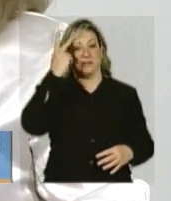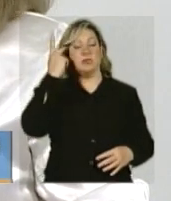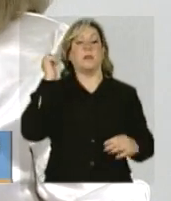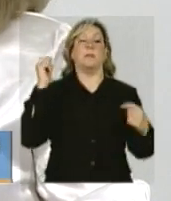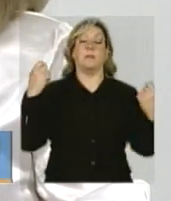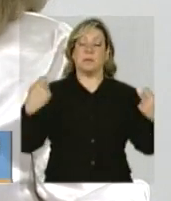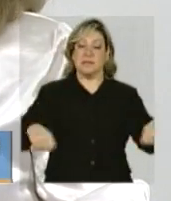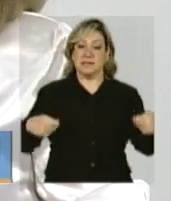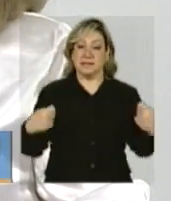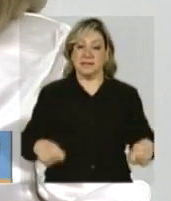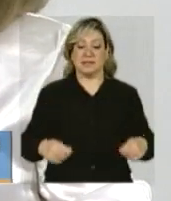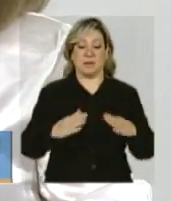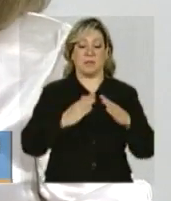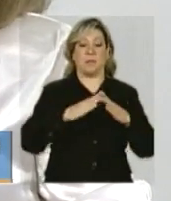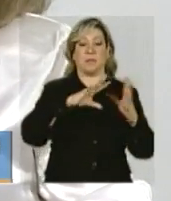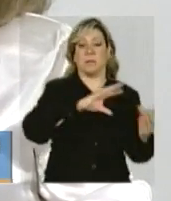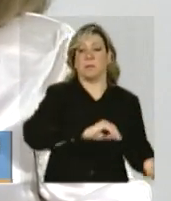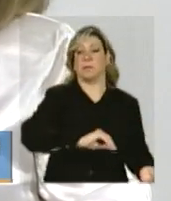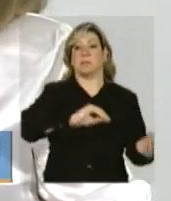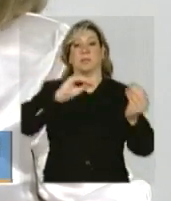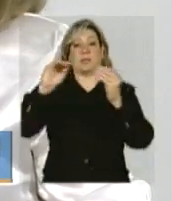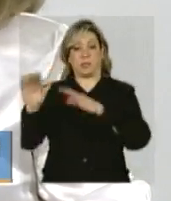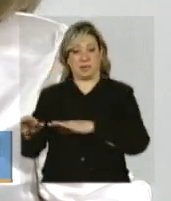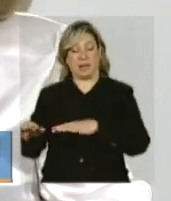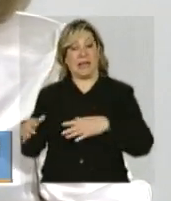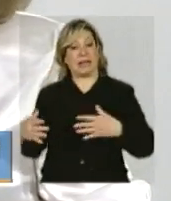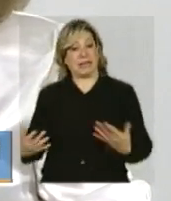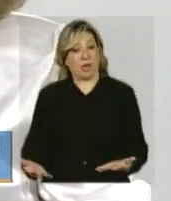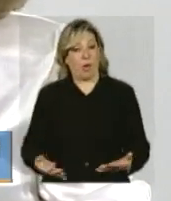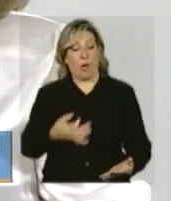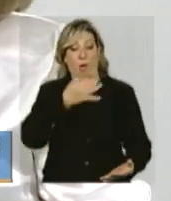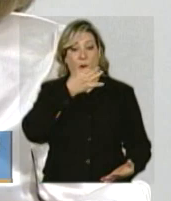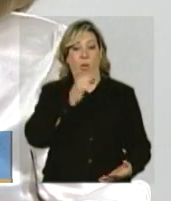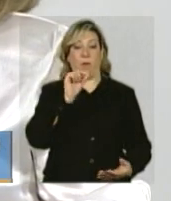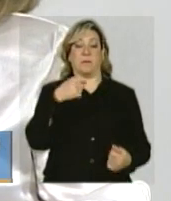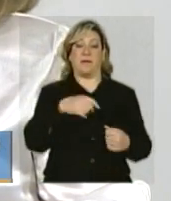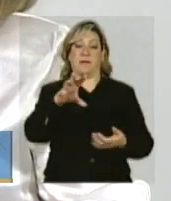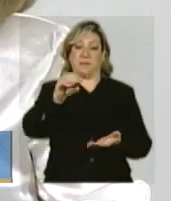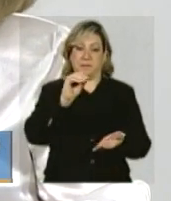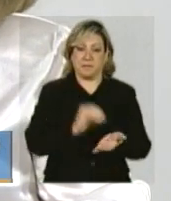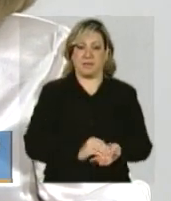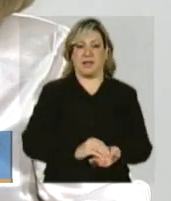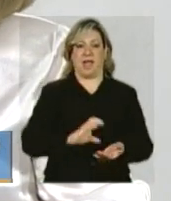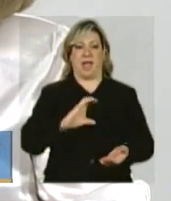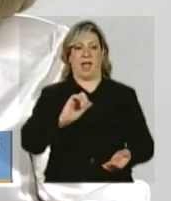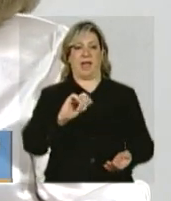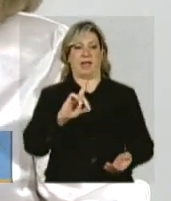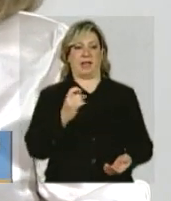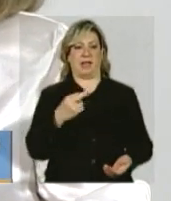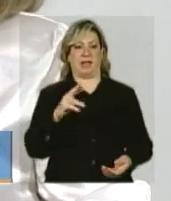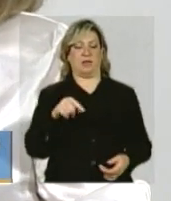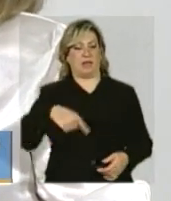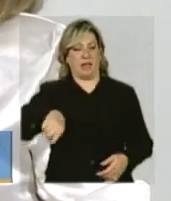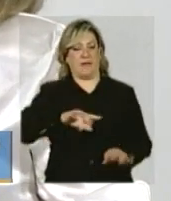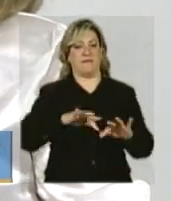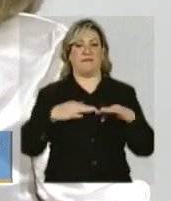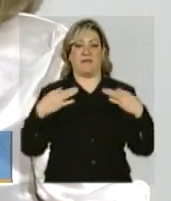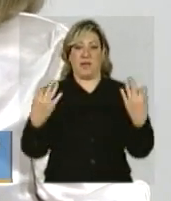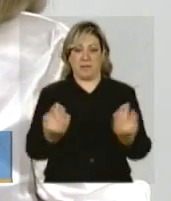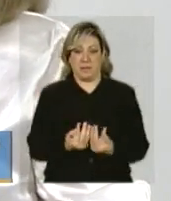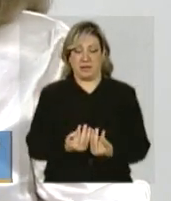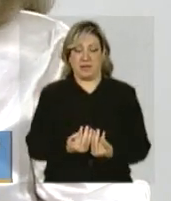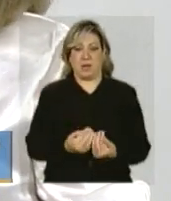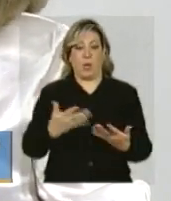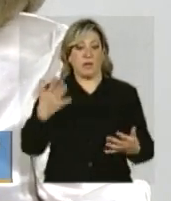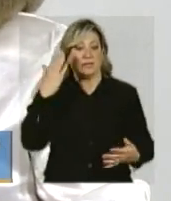precisam ser deslocadas e recomenda-se o cadastramento dessas famílias tão logo se